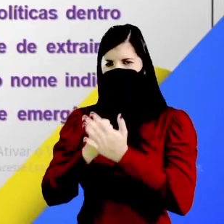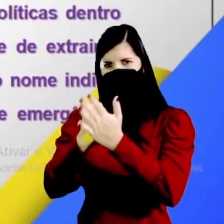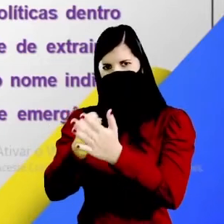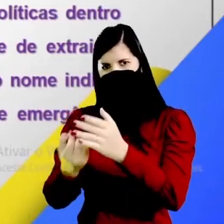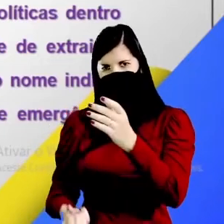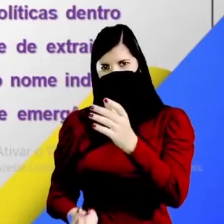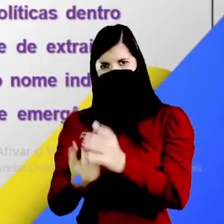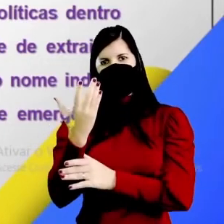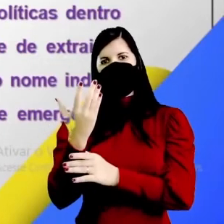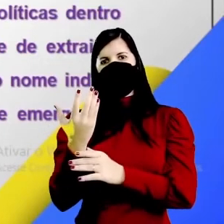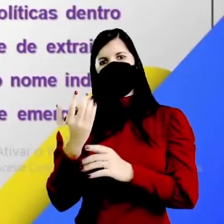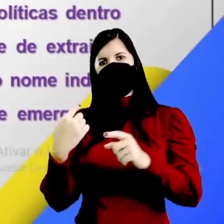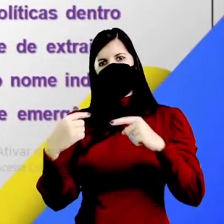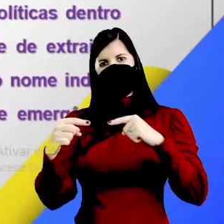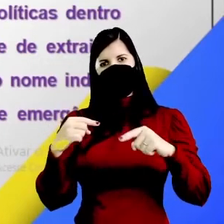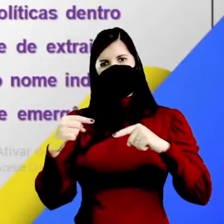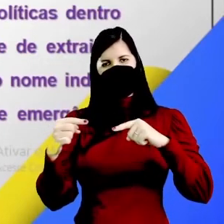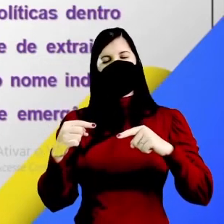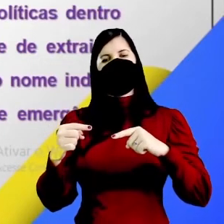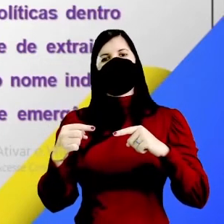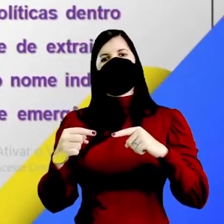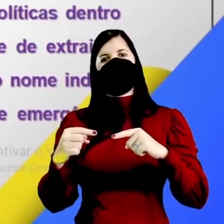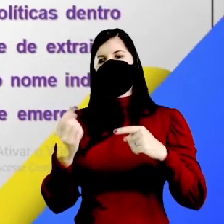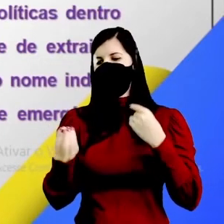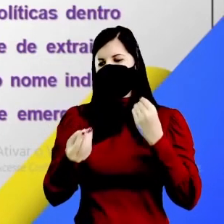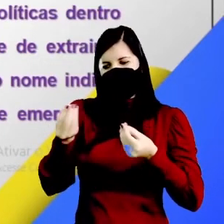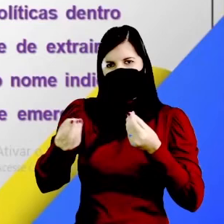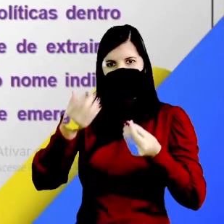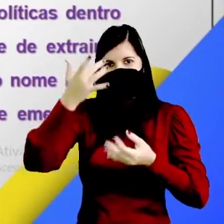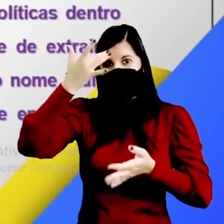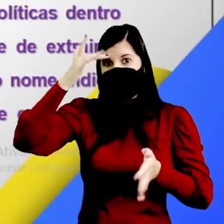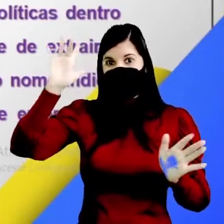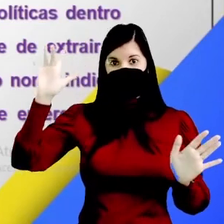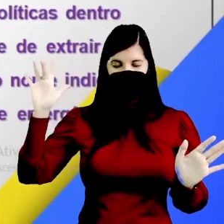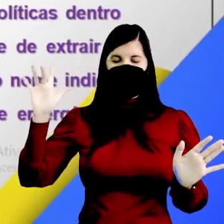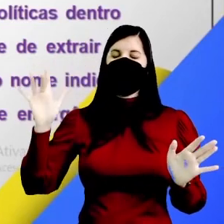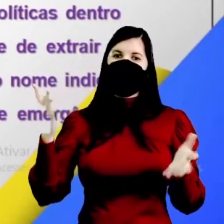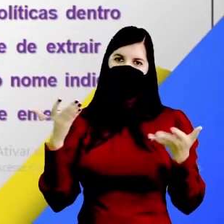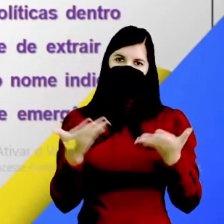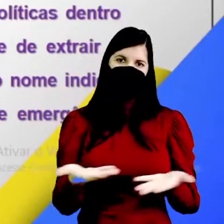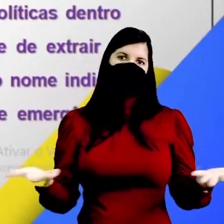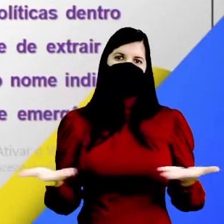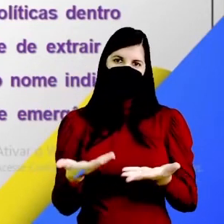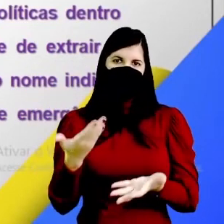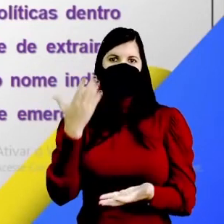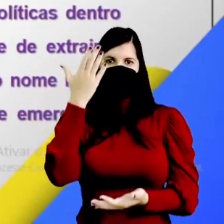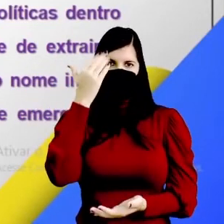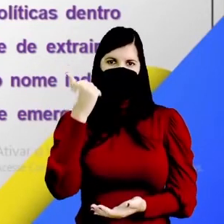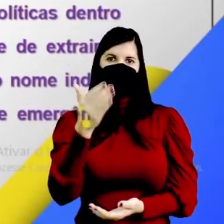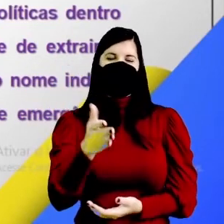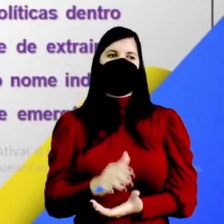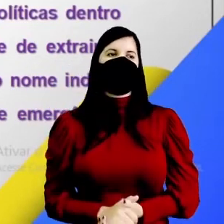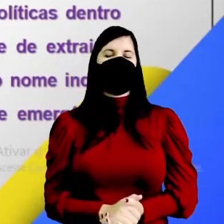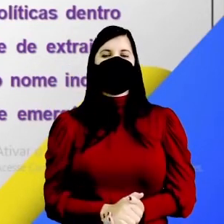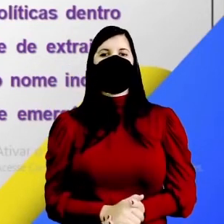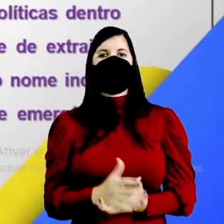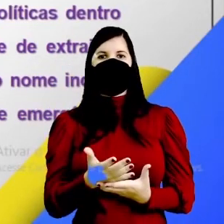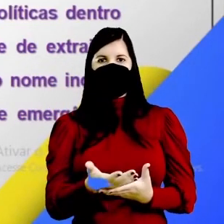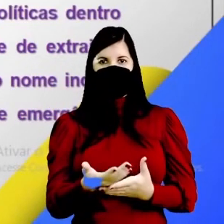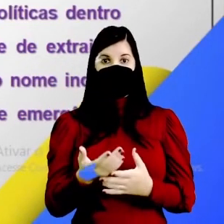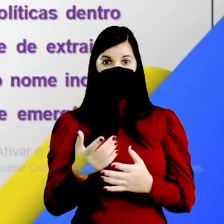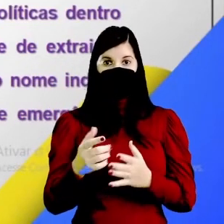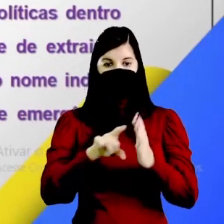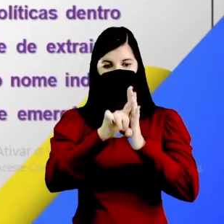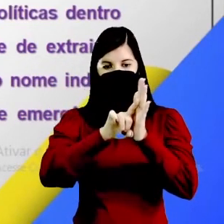construir. Como é que eu vou ajudar a construir isso? Meu Deus do céu, não sei nem para onde vai saber agora. É assim, olha, você vai fazer um levantamento